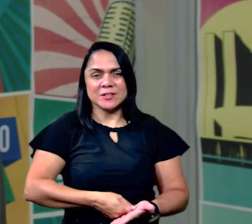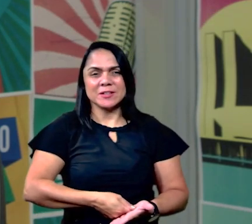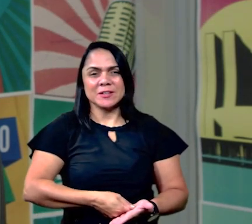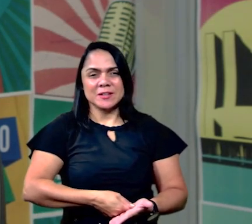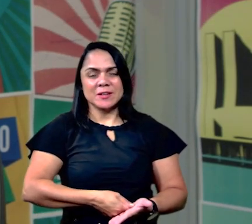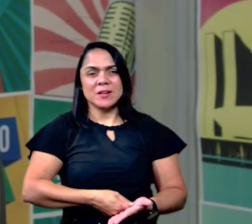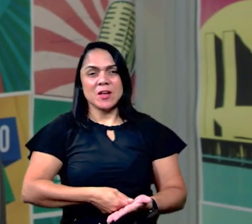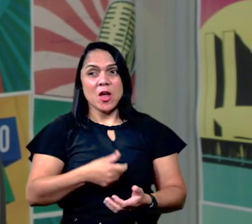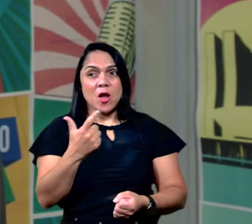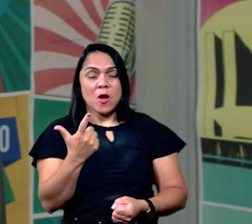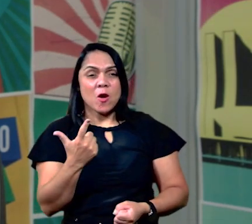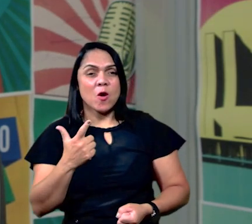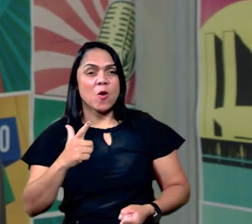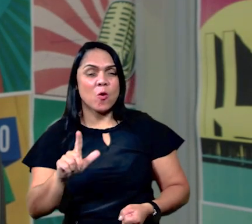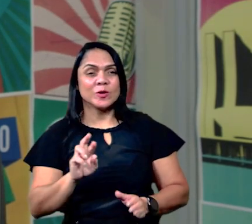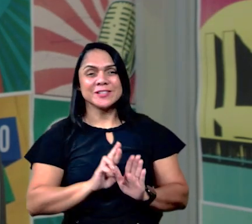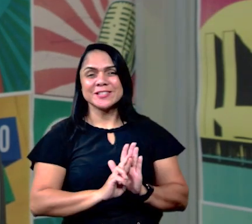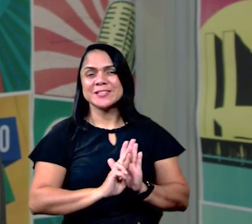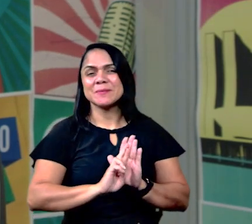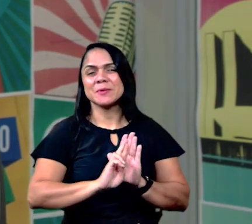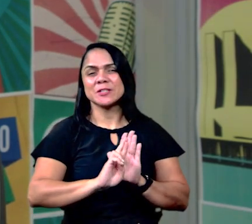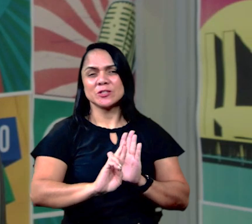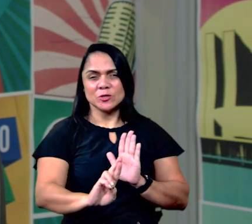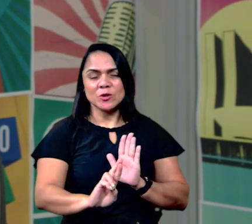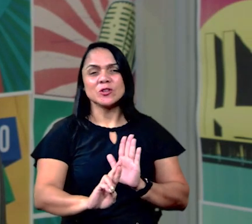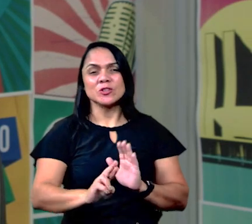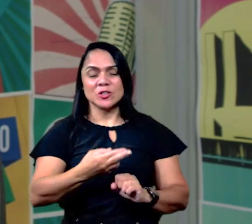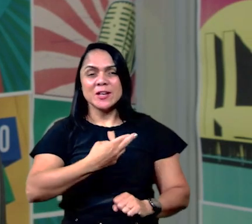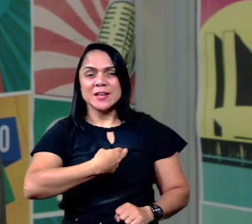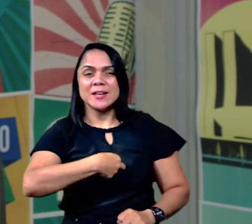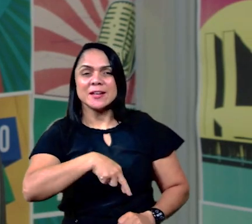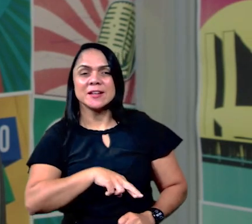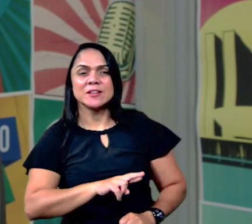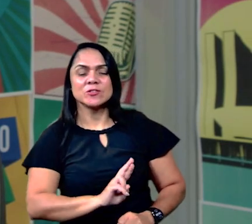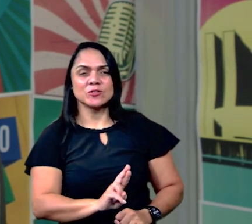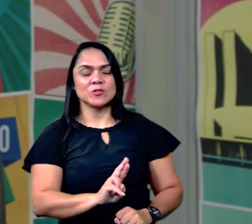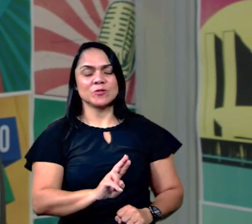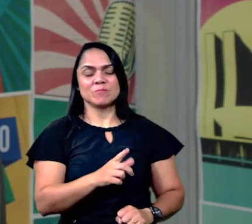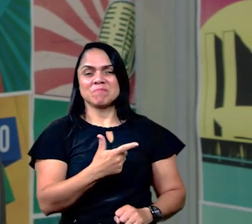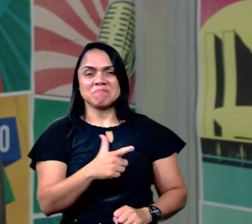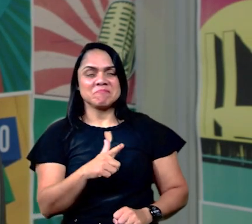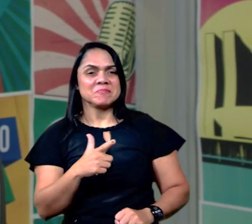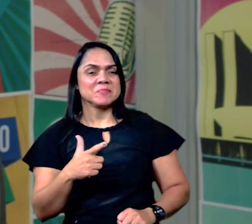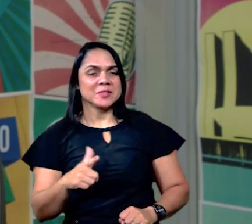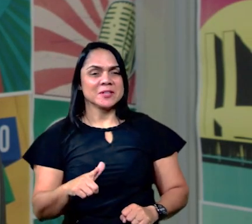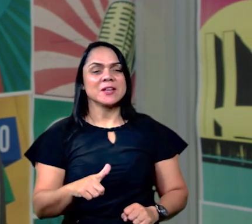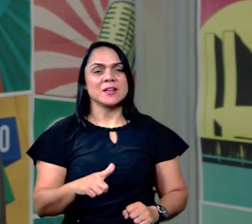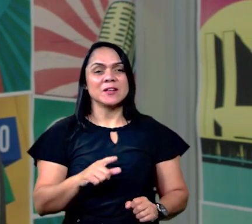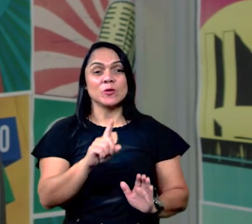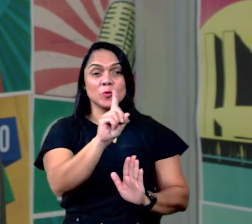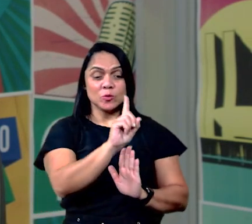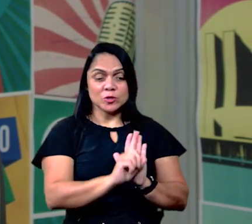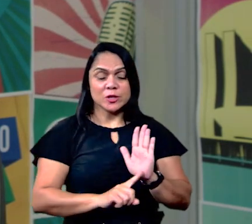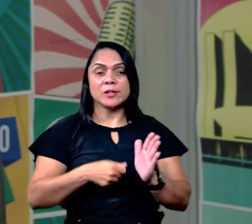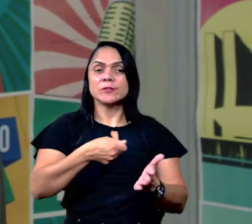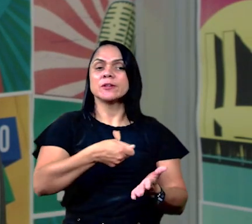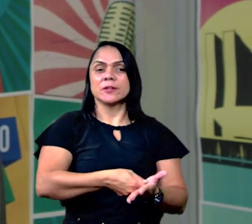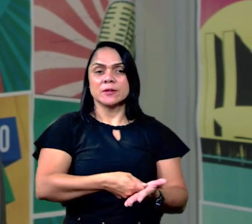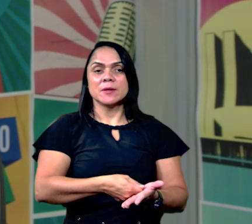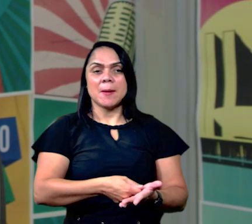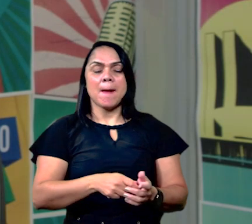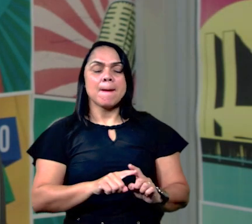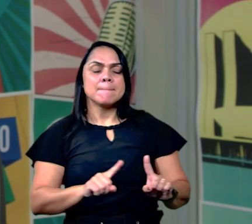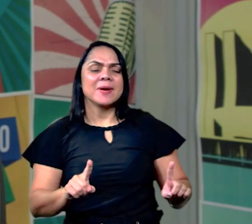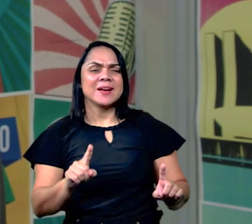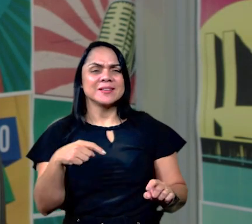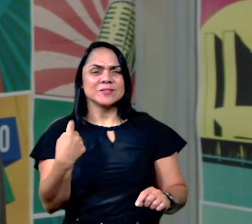é, outras, representações e expressões religiosas não tenham seus direitos humanos garantidos. Mas nós temos esse imaginário